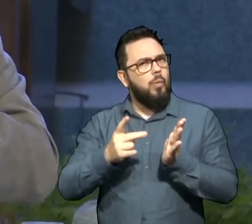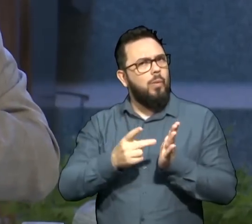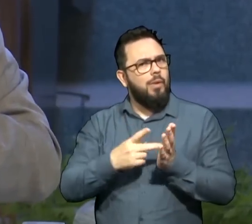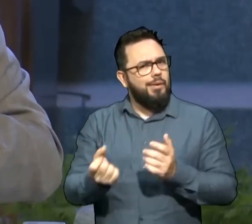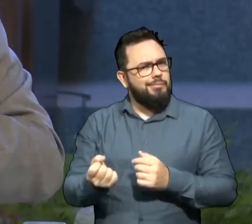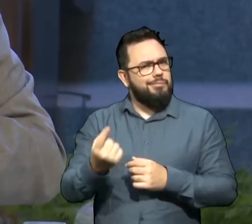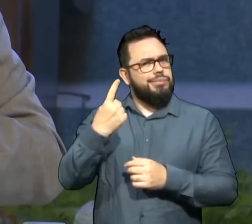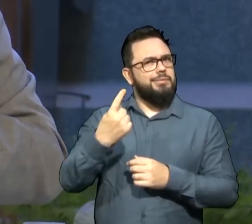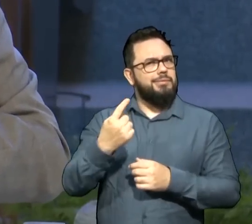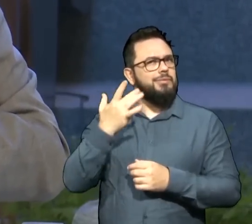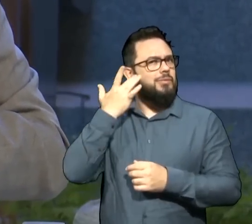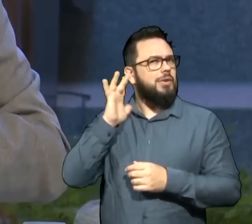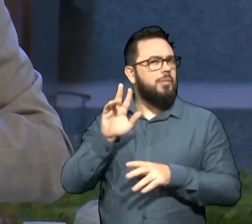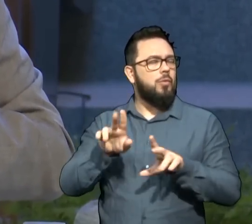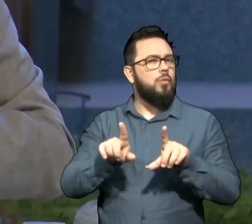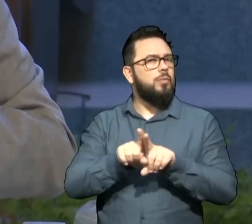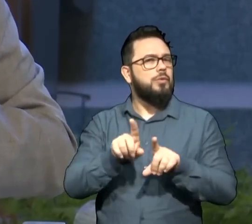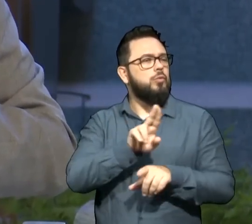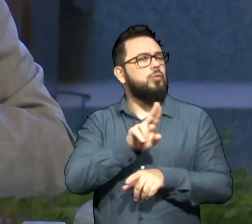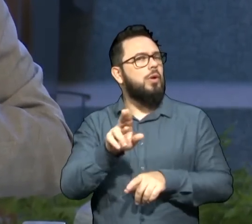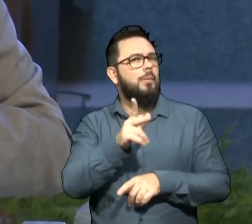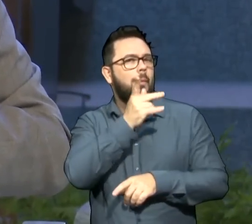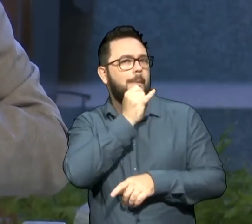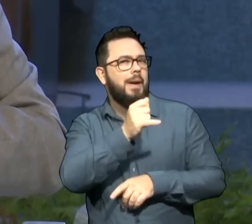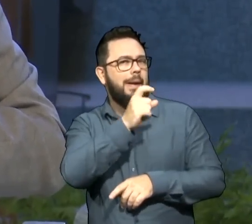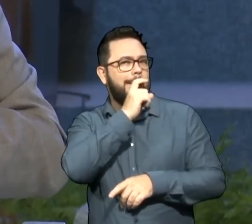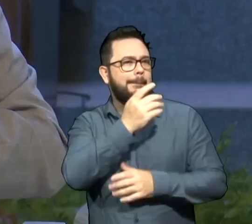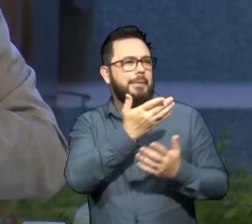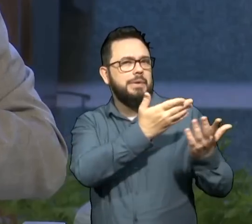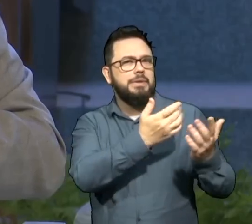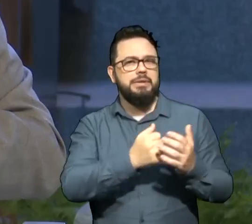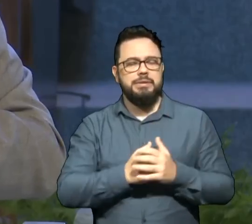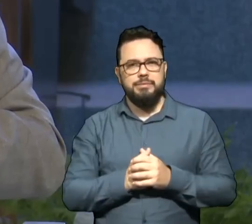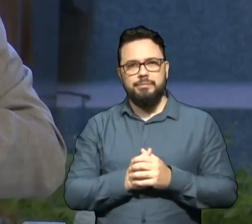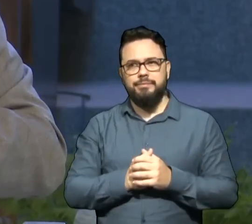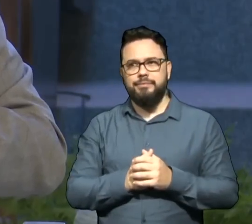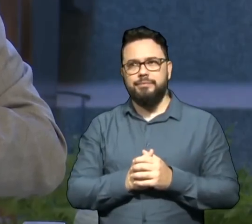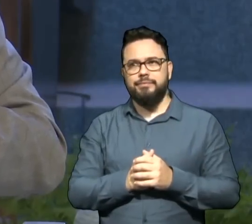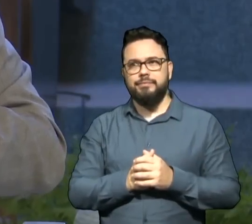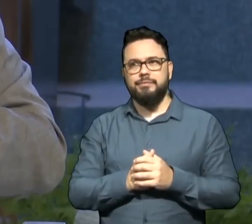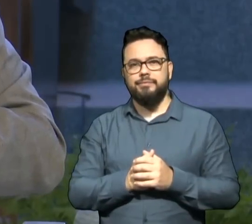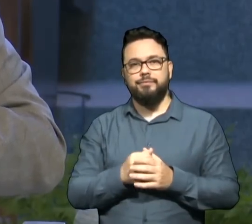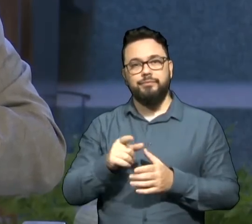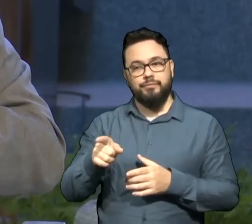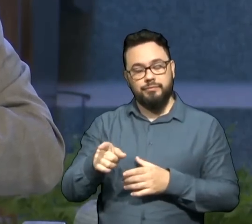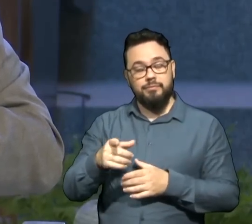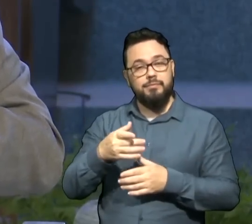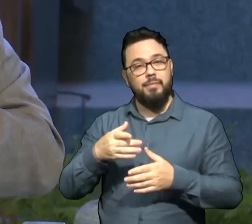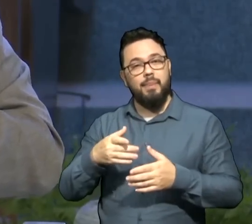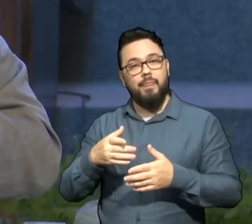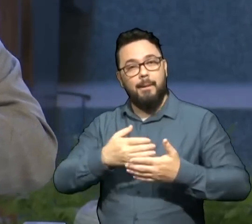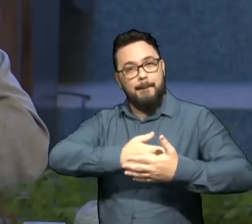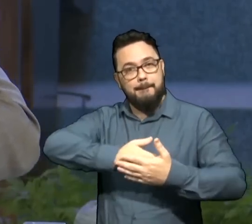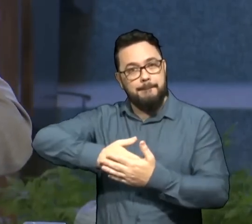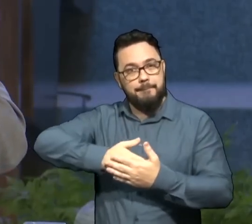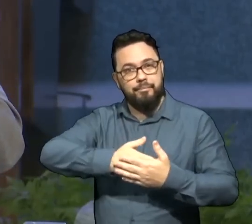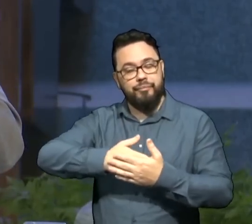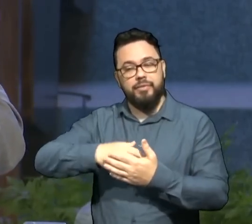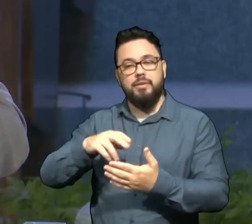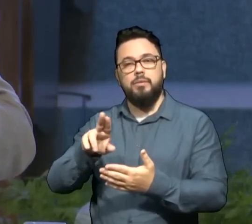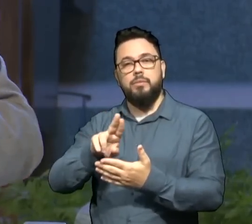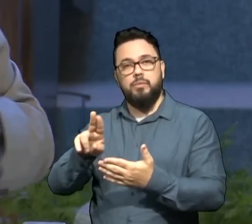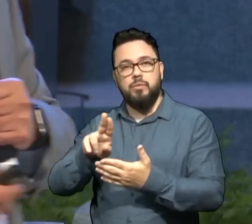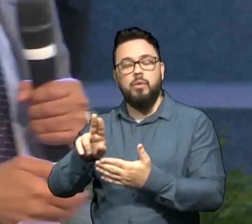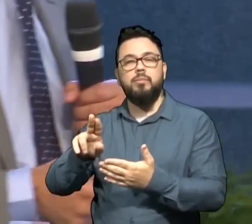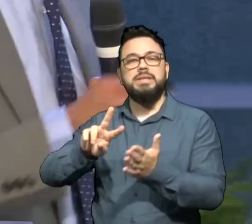do seu pai e de sua mãe então aquele bebê recebeu o nome de yanam Deus concede a graça